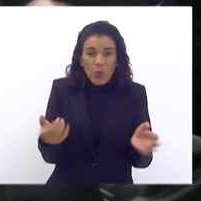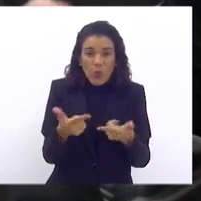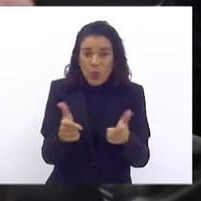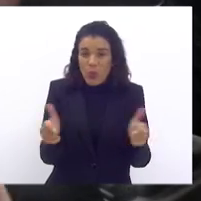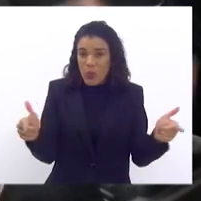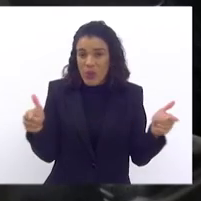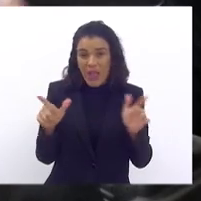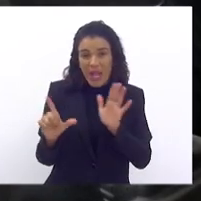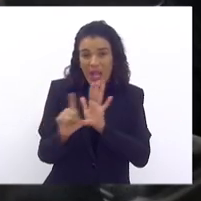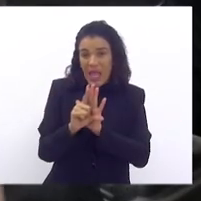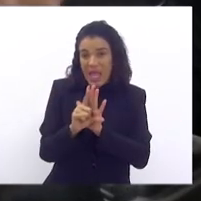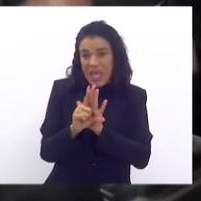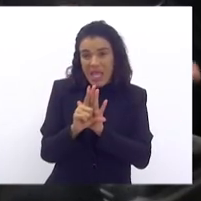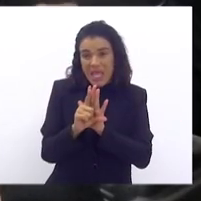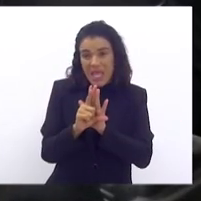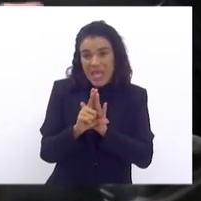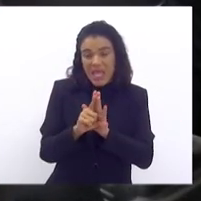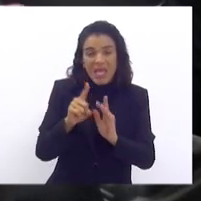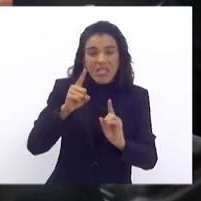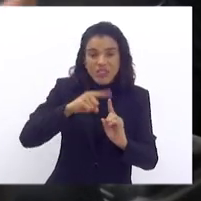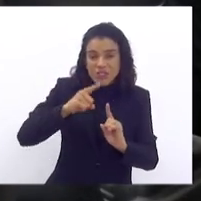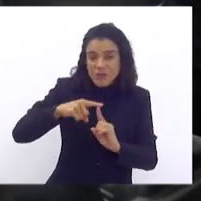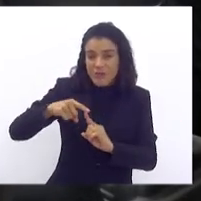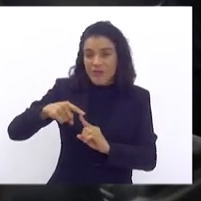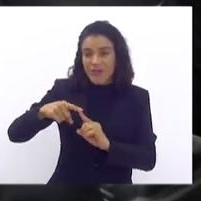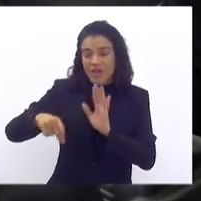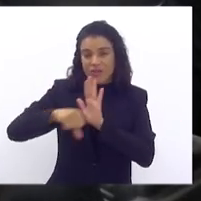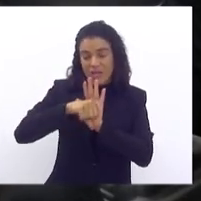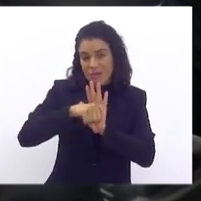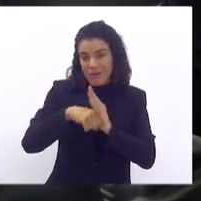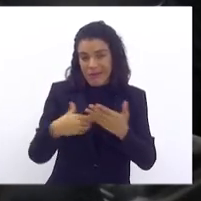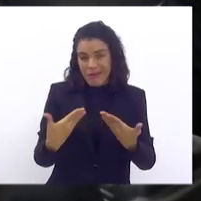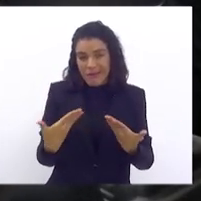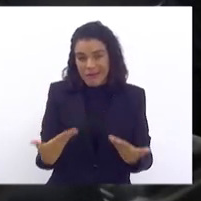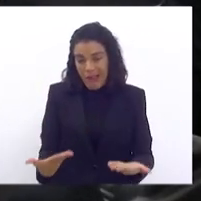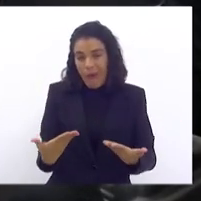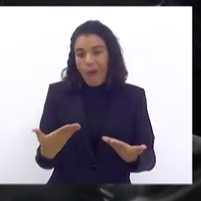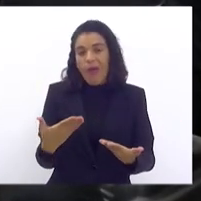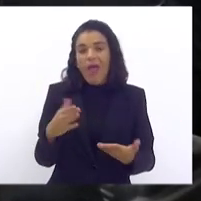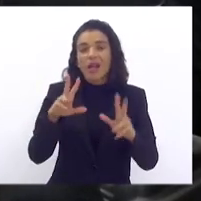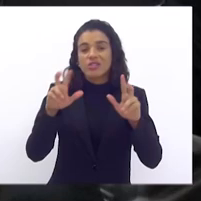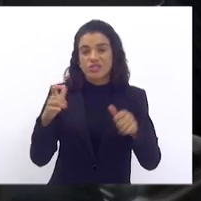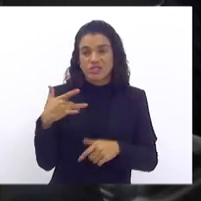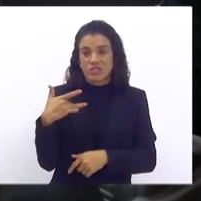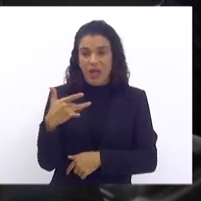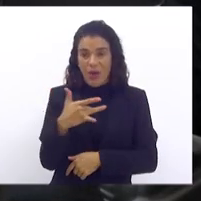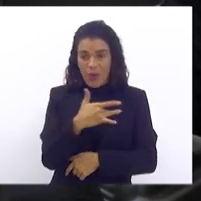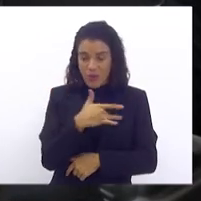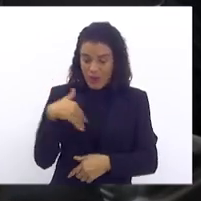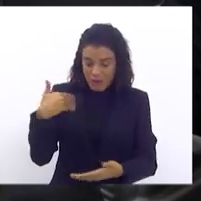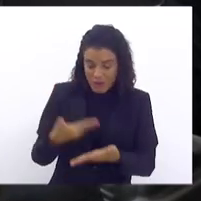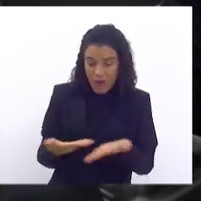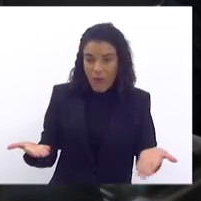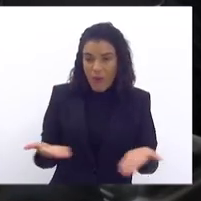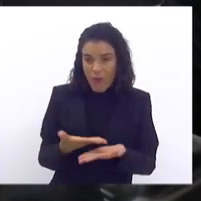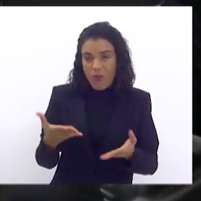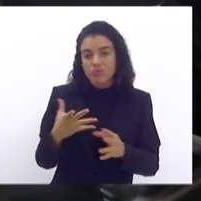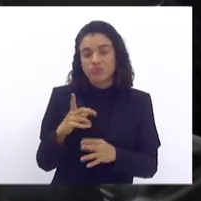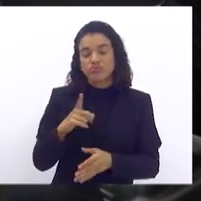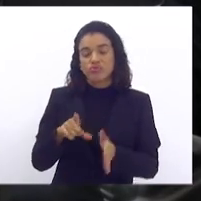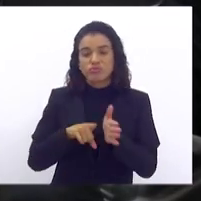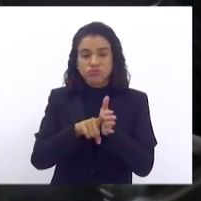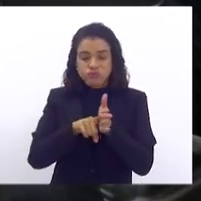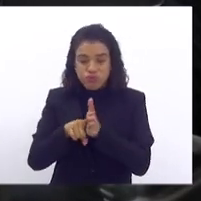uma lei específica criminalizando o feminicídio. Então, os dados eram da saúde, até hoje a gente ainda tem esses